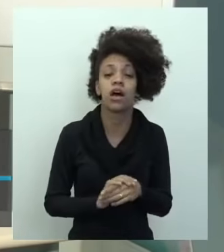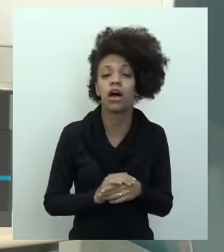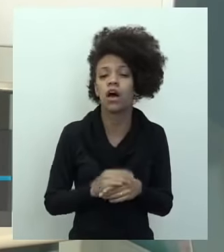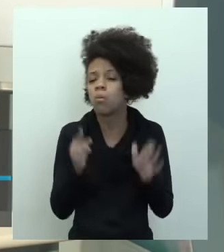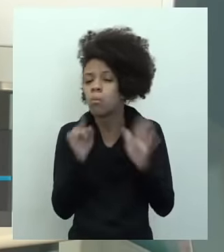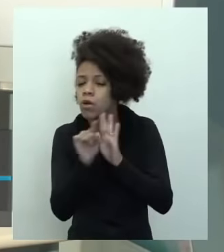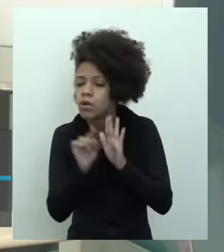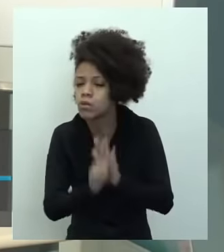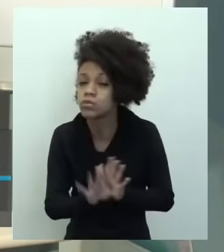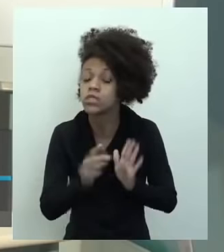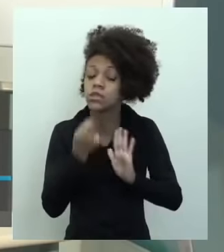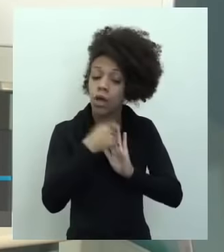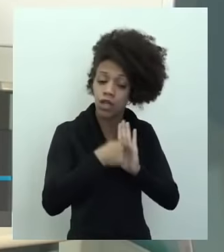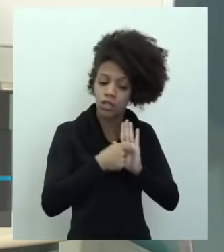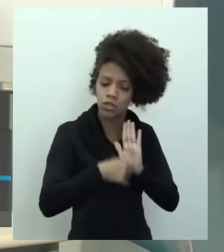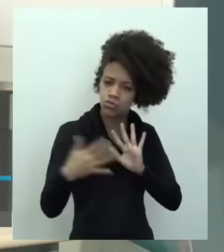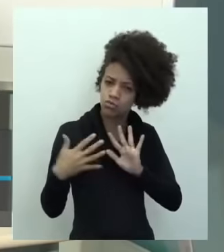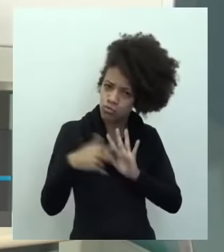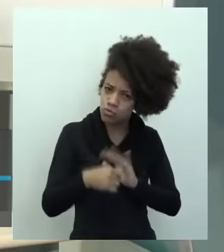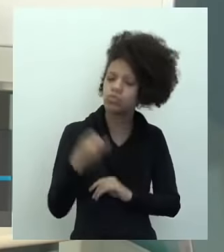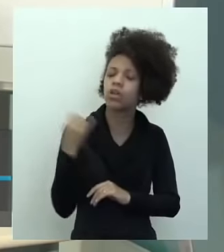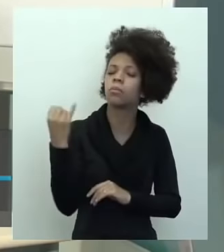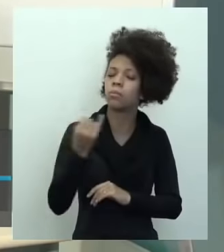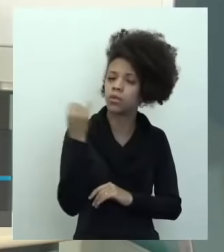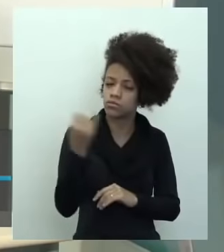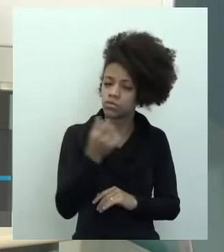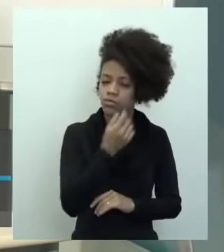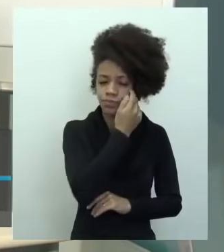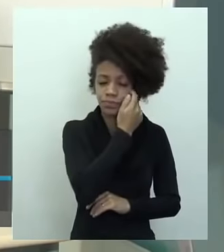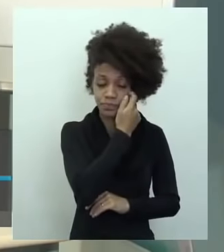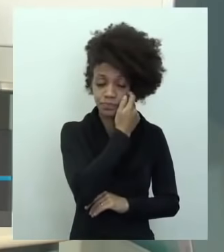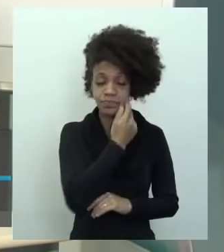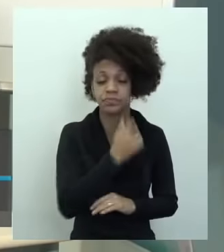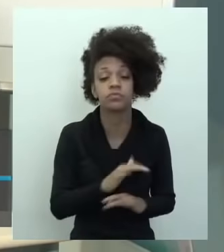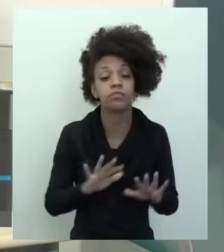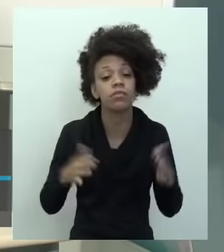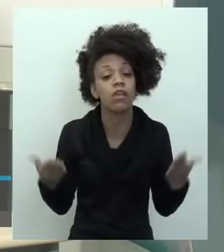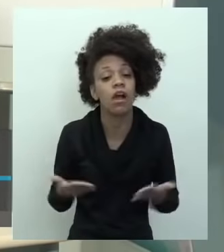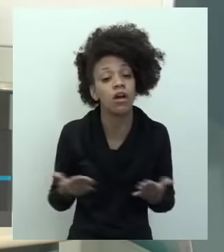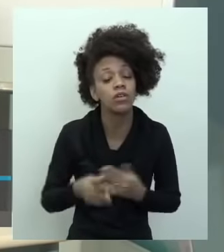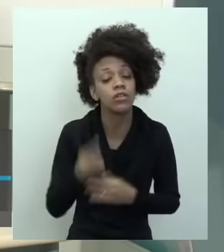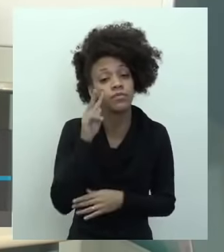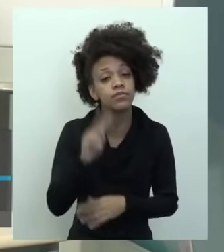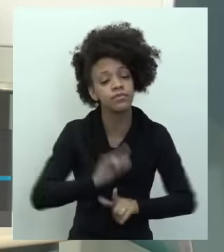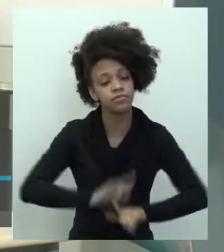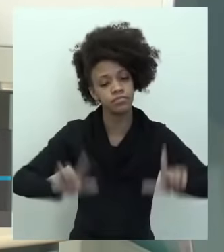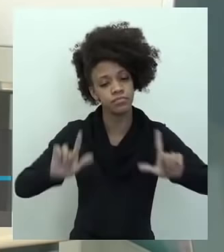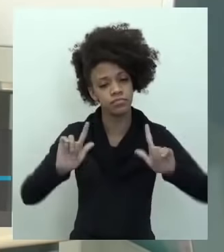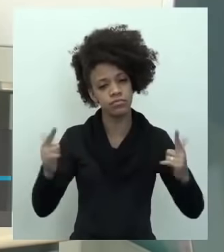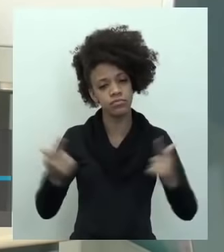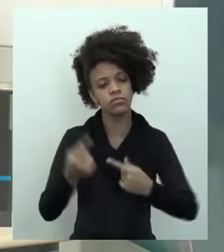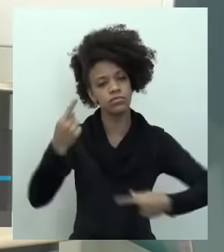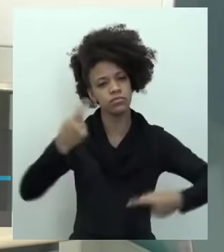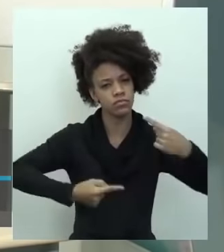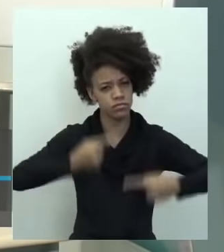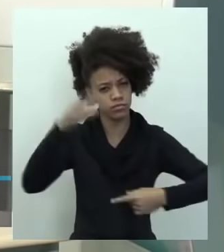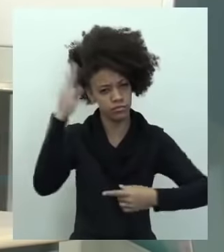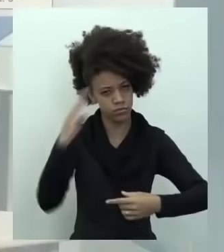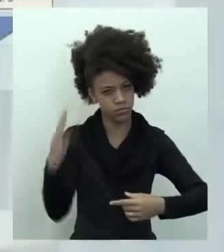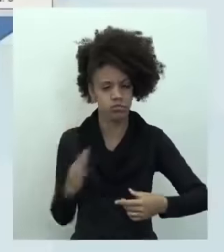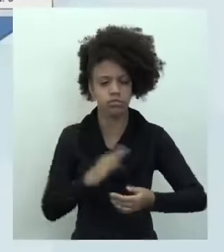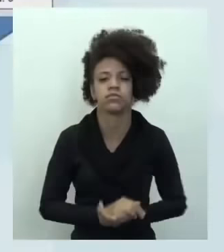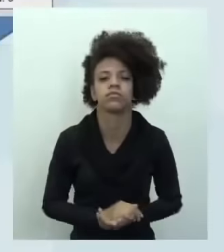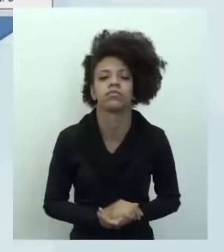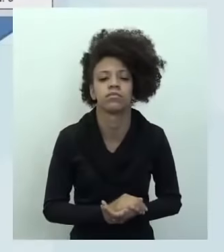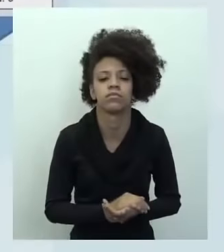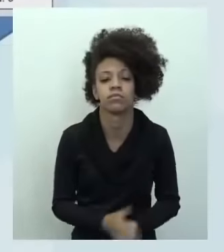então anote, né? Isso é muito importante. E agora nós vamos ver um mapa do Brasil político. Então, observem